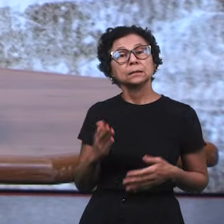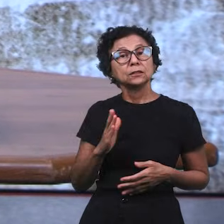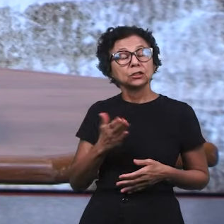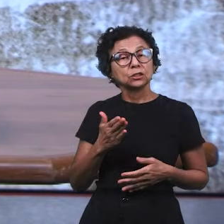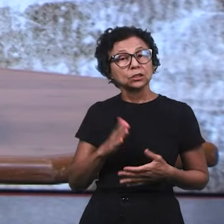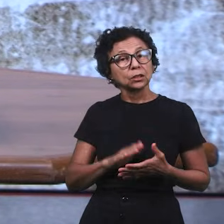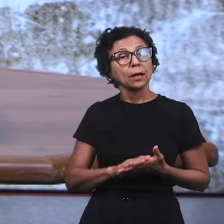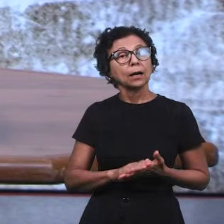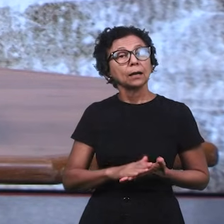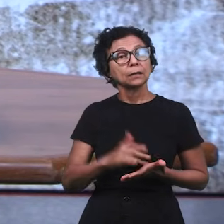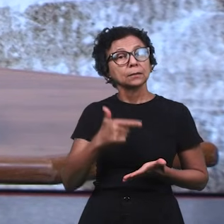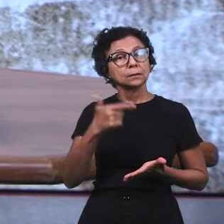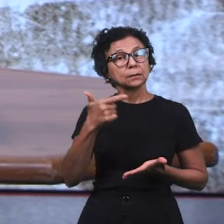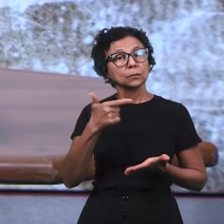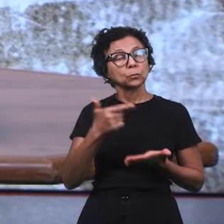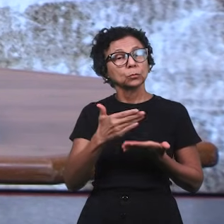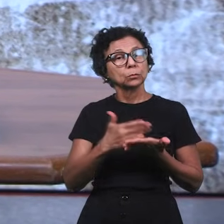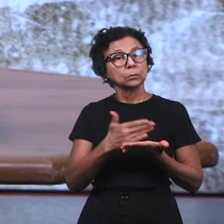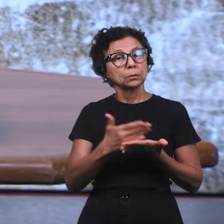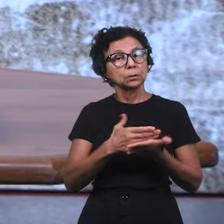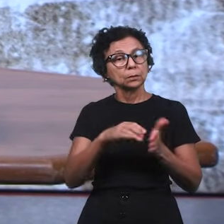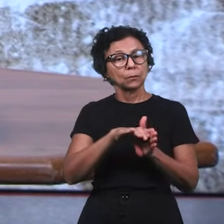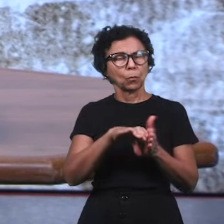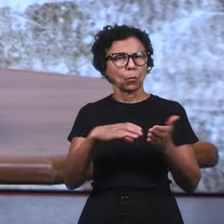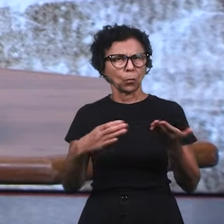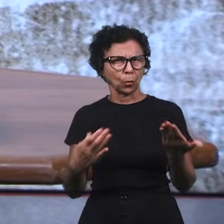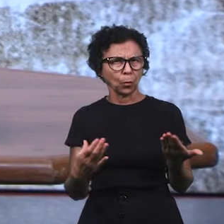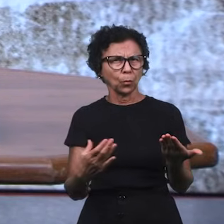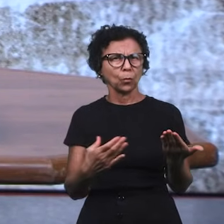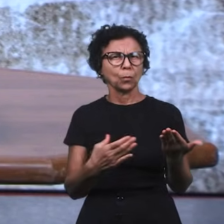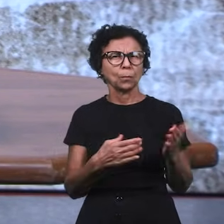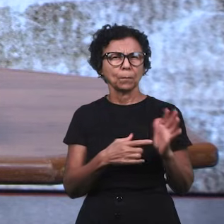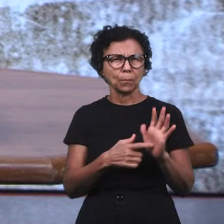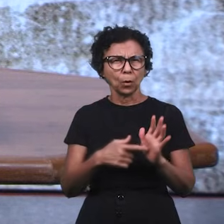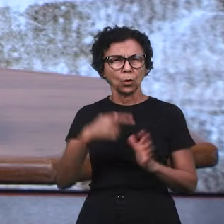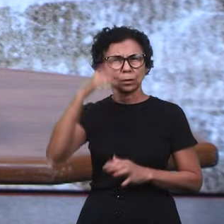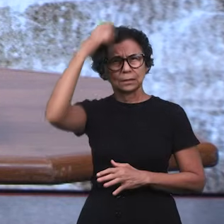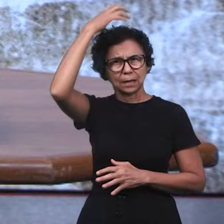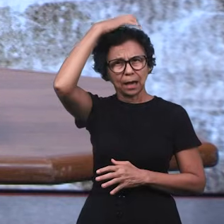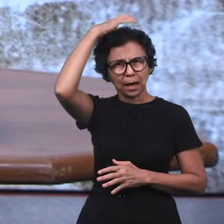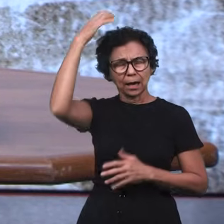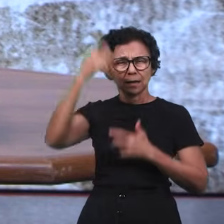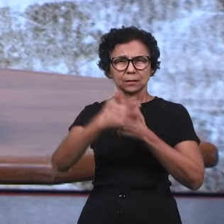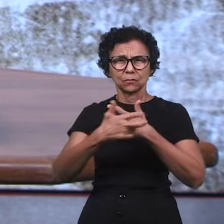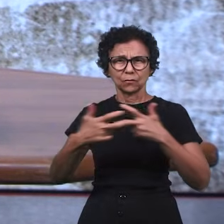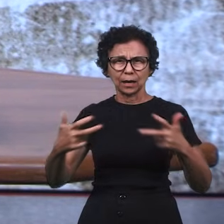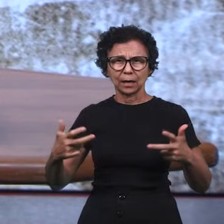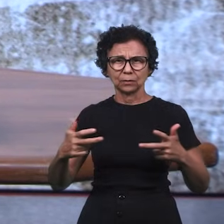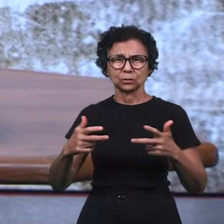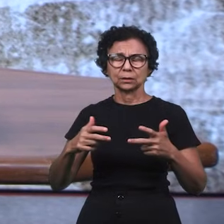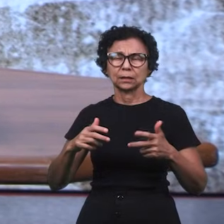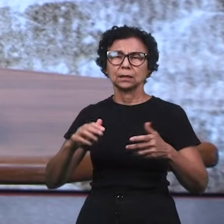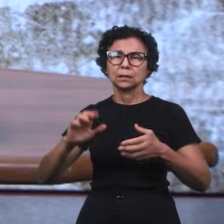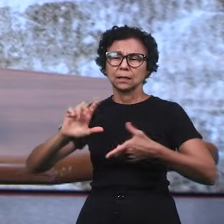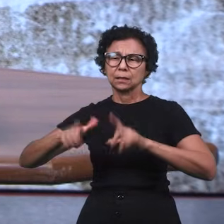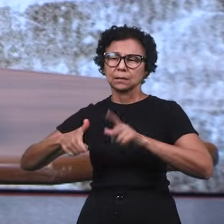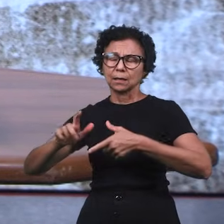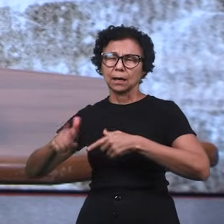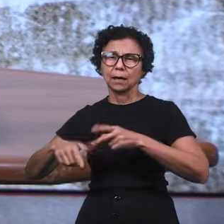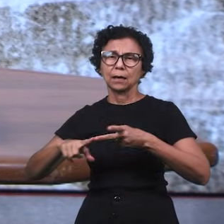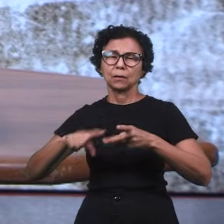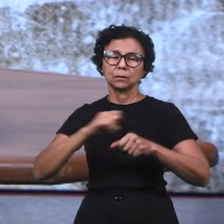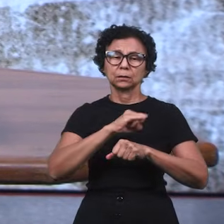segundo livro das crônicas dos reis, de Israel e de Judá. E hoje nós vamos fazer a leitura do